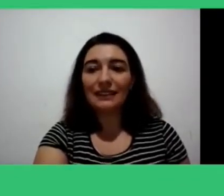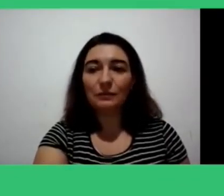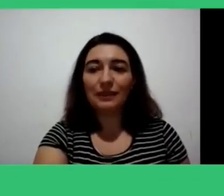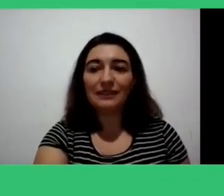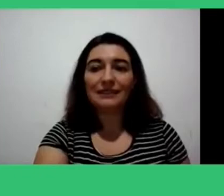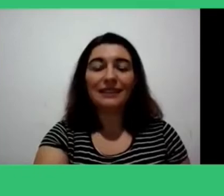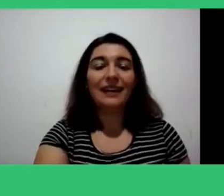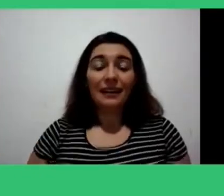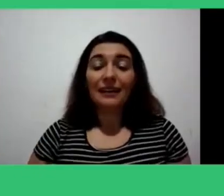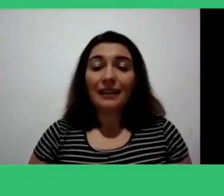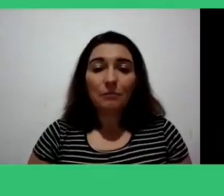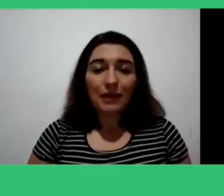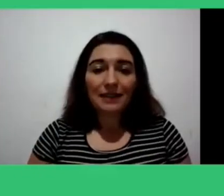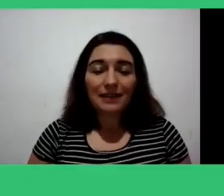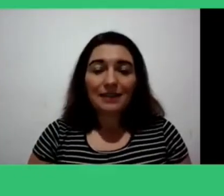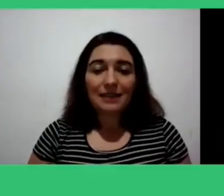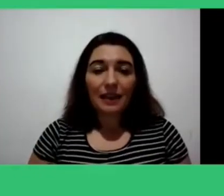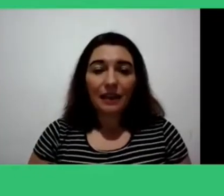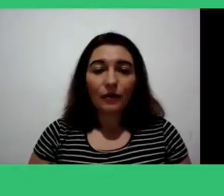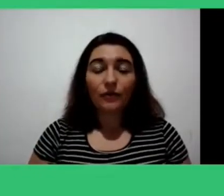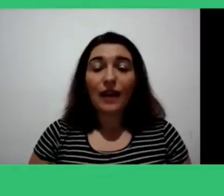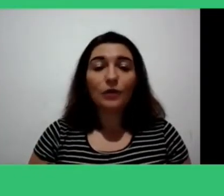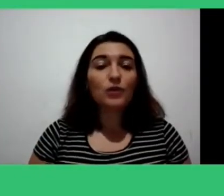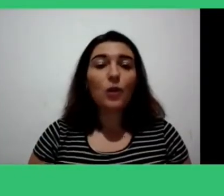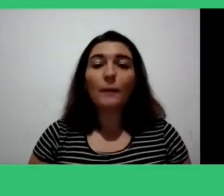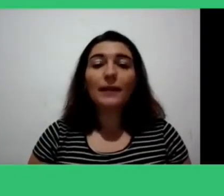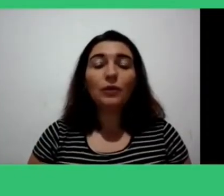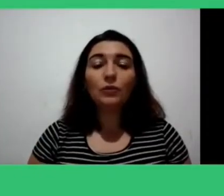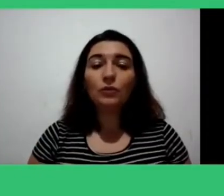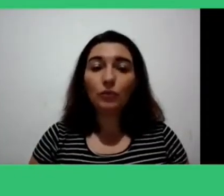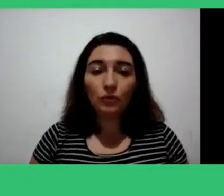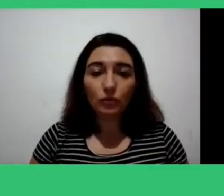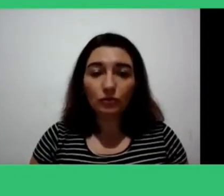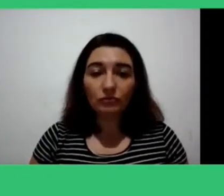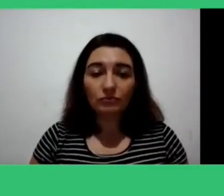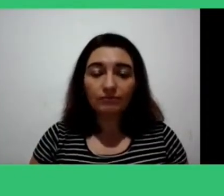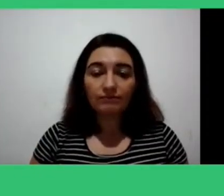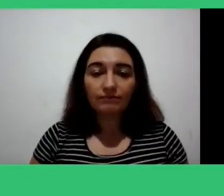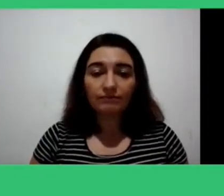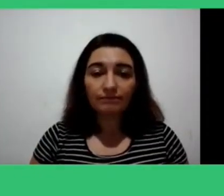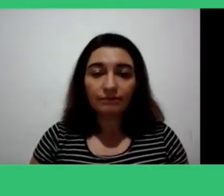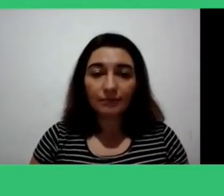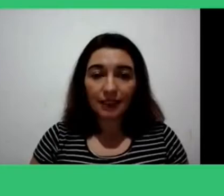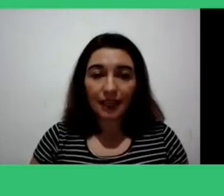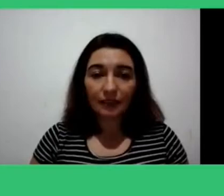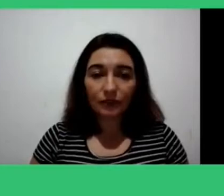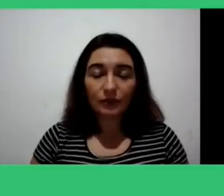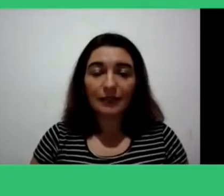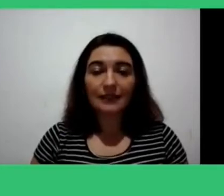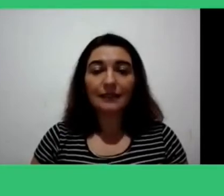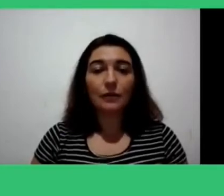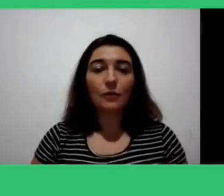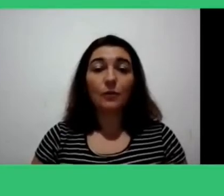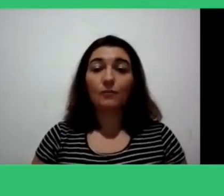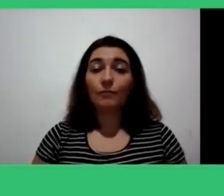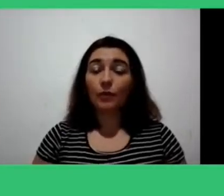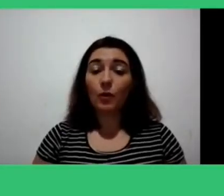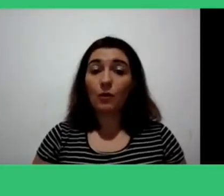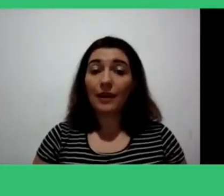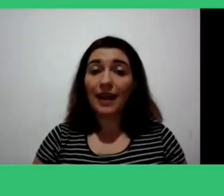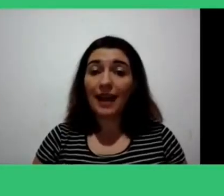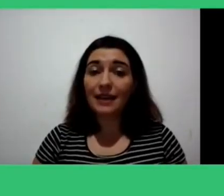da Libras. Em Libras, eu falo sobre tudo, certo?